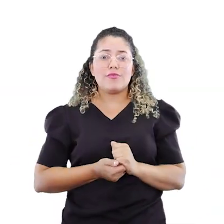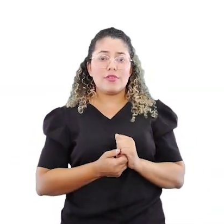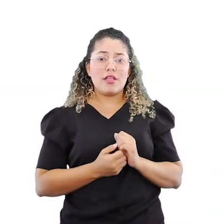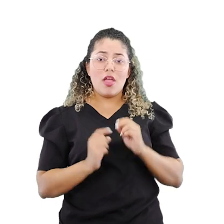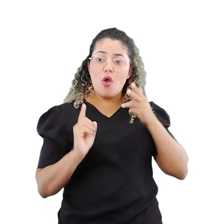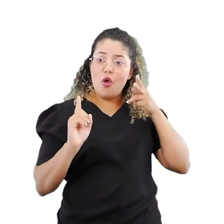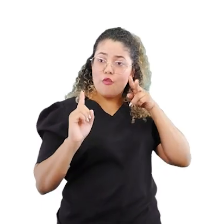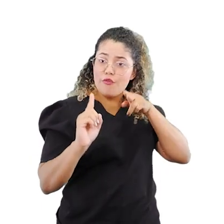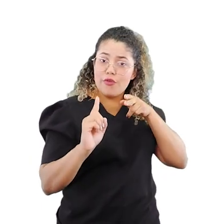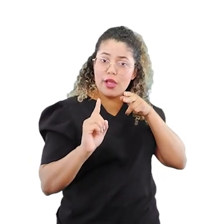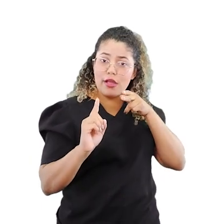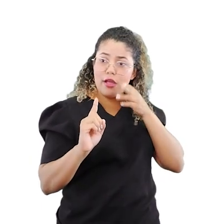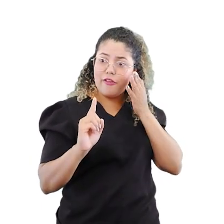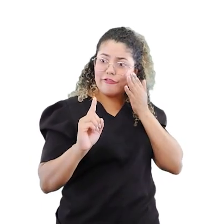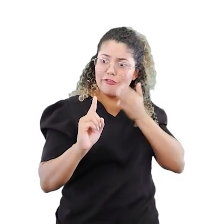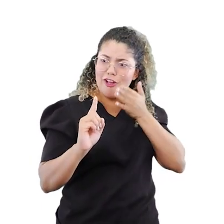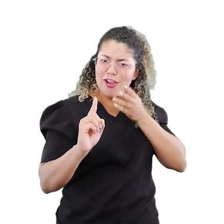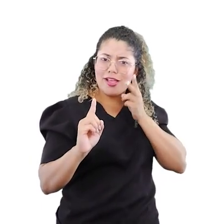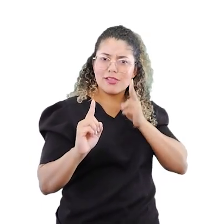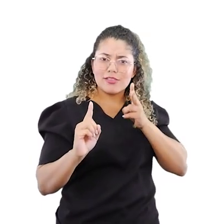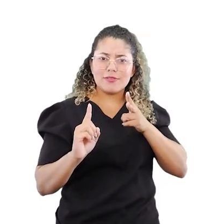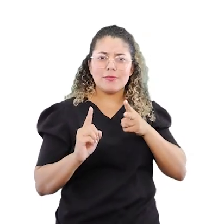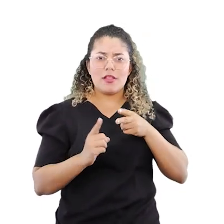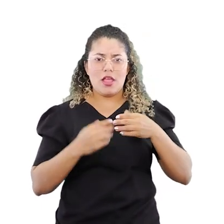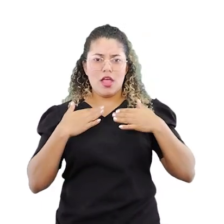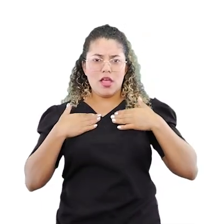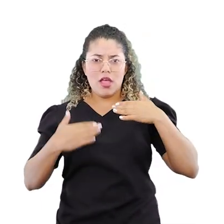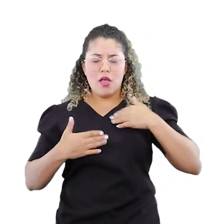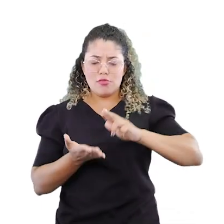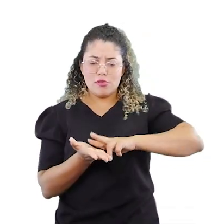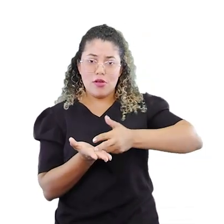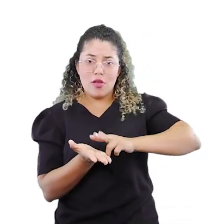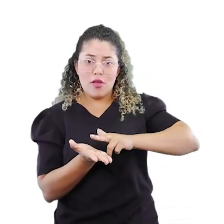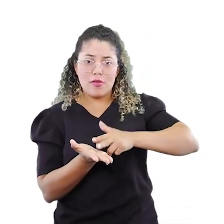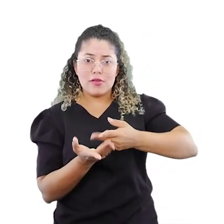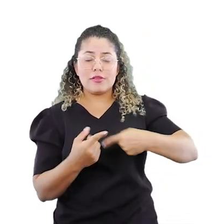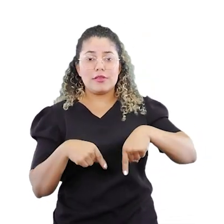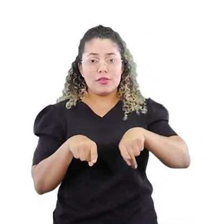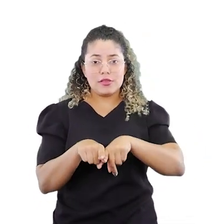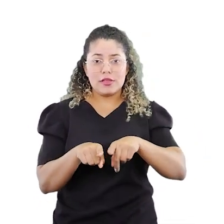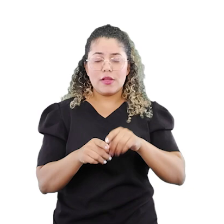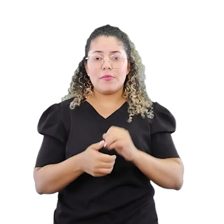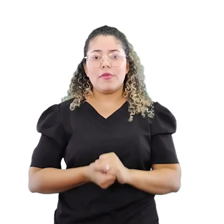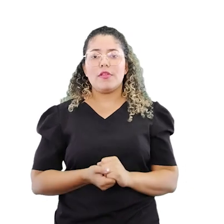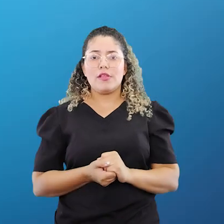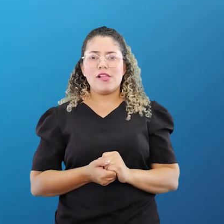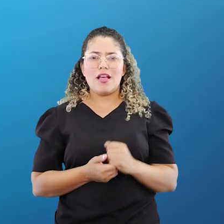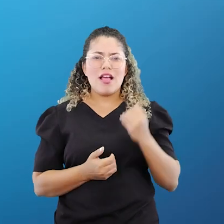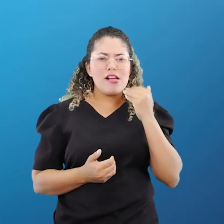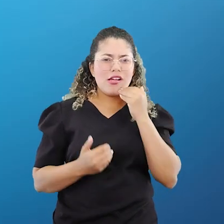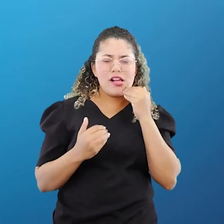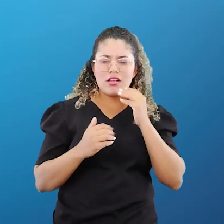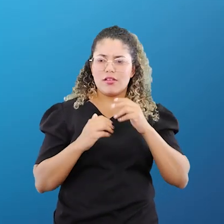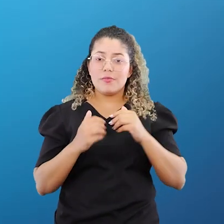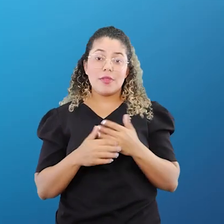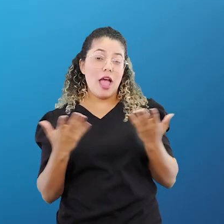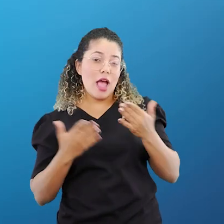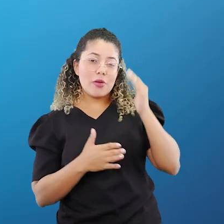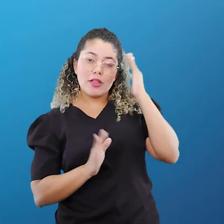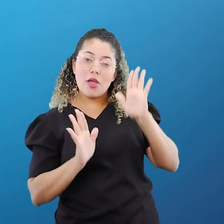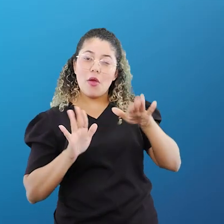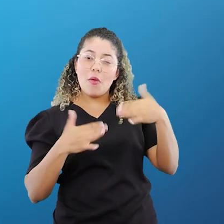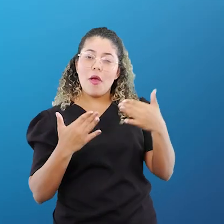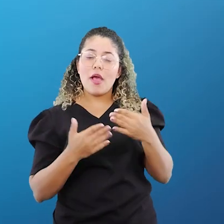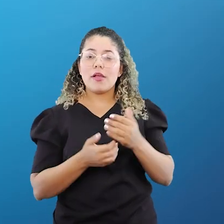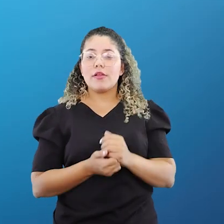olhar fixamente para um local, contração e espasmos e também um discurso muito confuso. Agora vamos entender quais